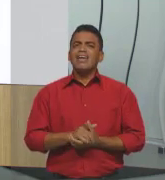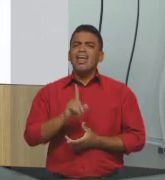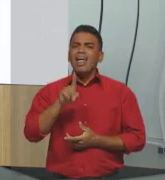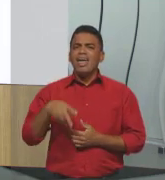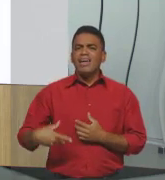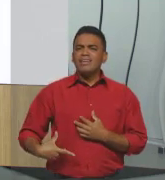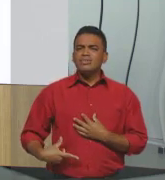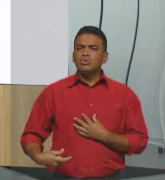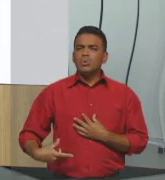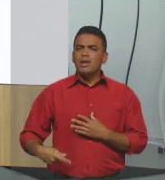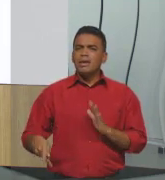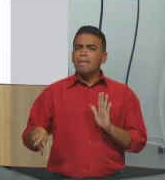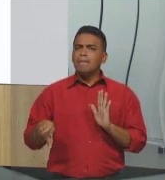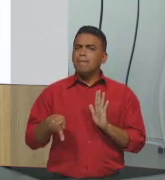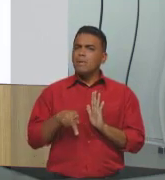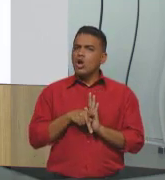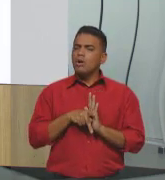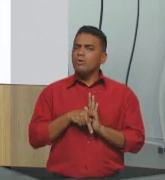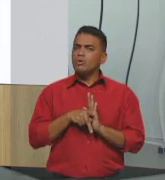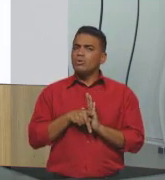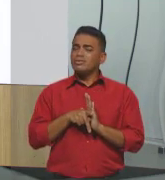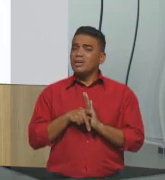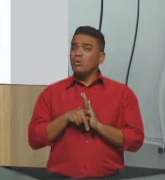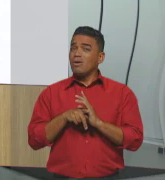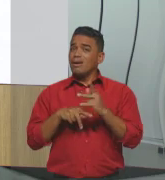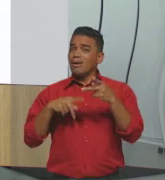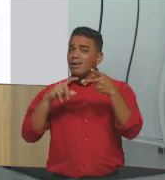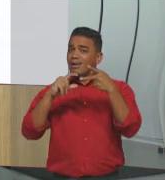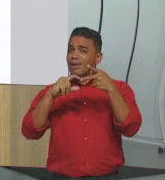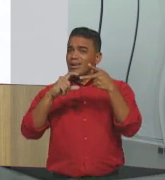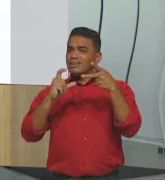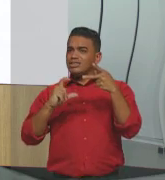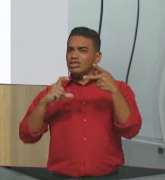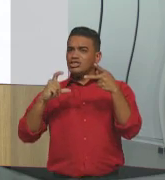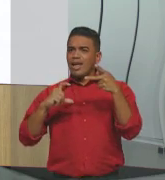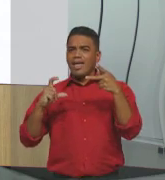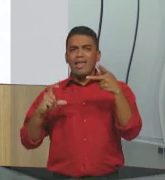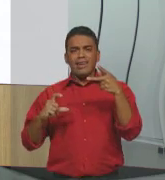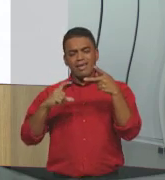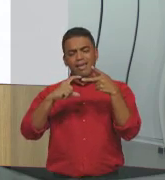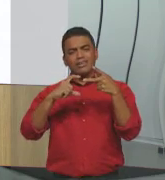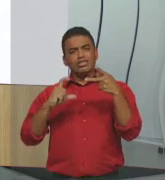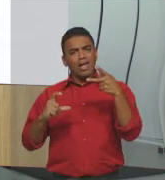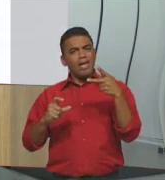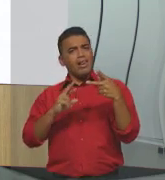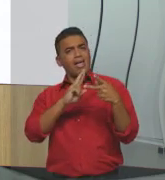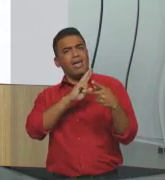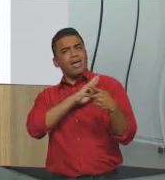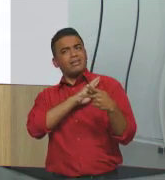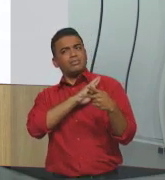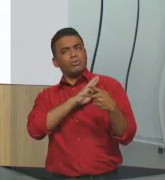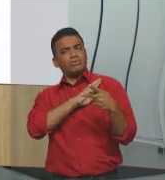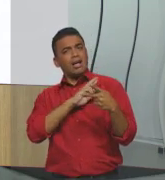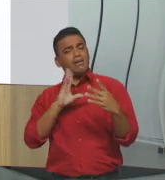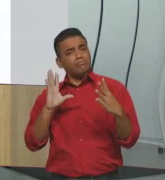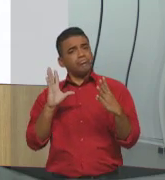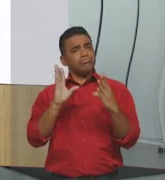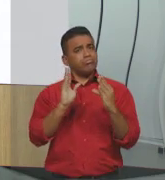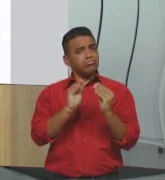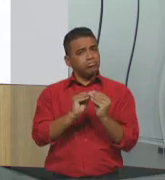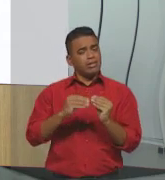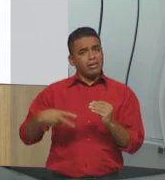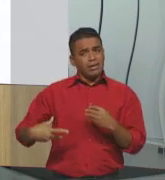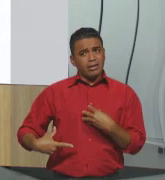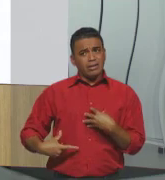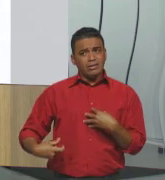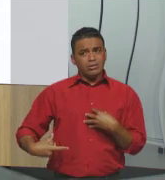Eu utilizei o gene, eu utilizei esse fragmento, então esse gene responsável em sintetizar a insulina em